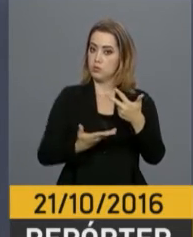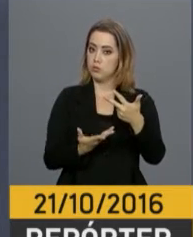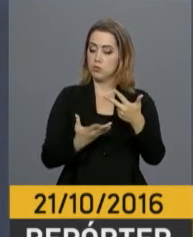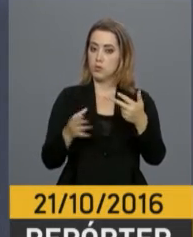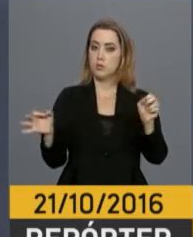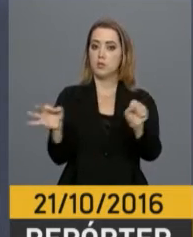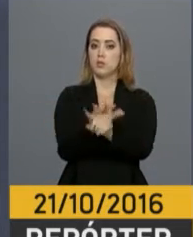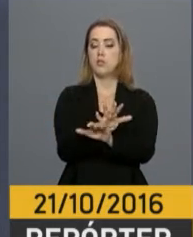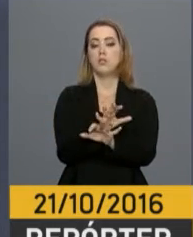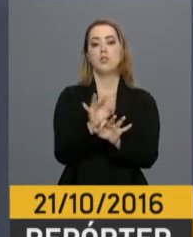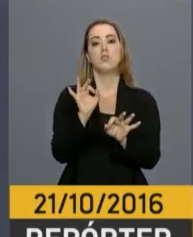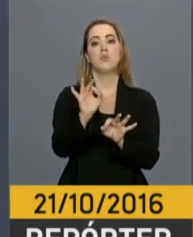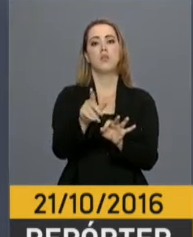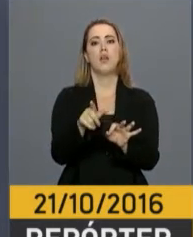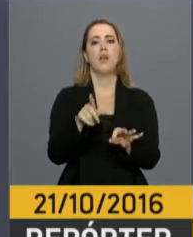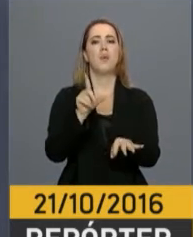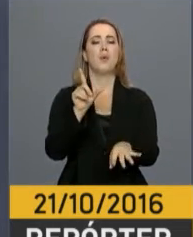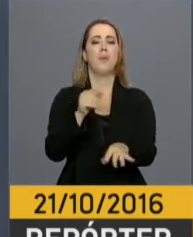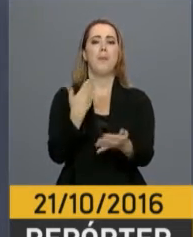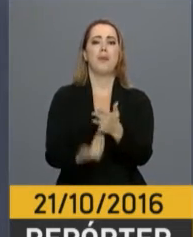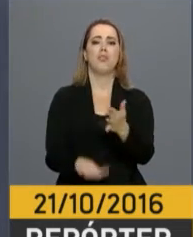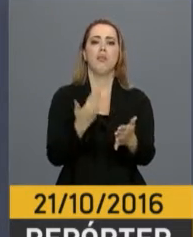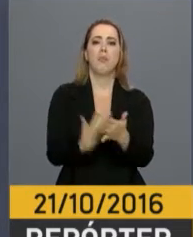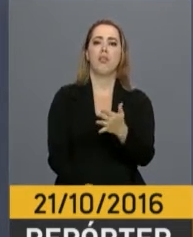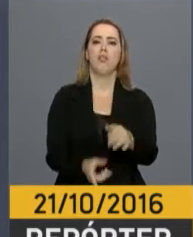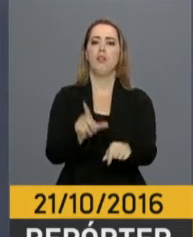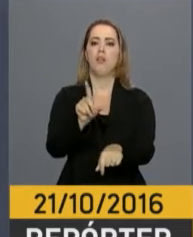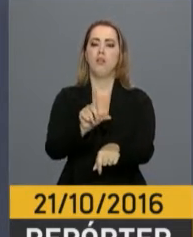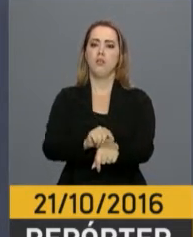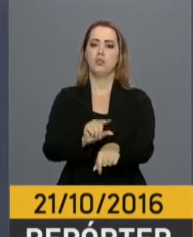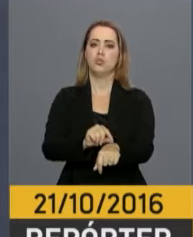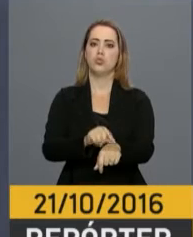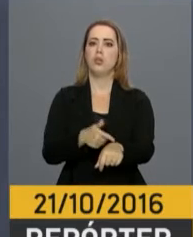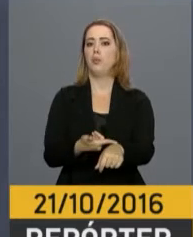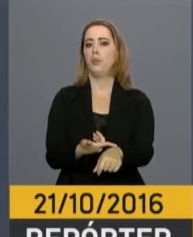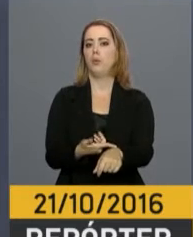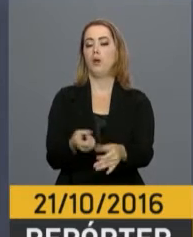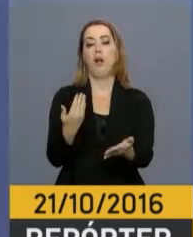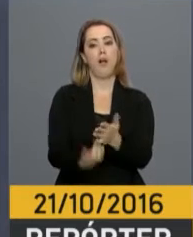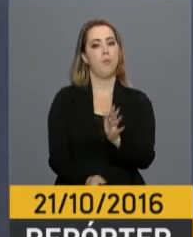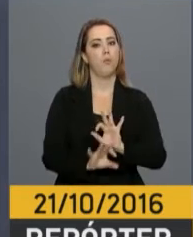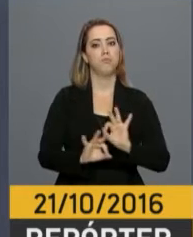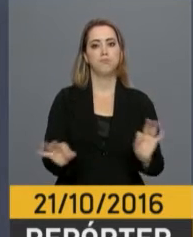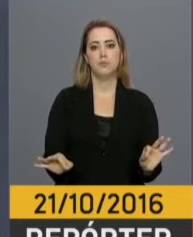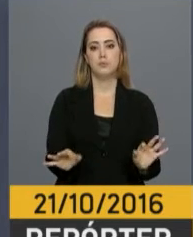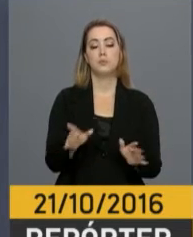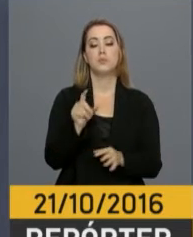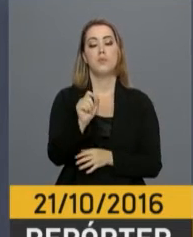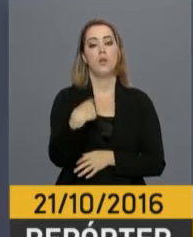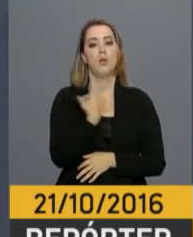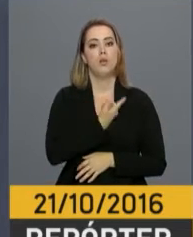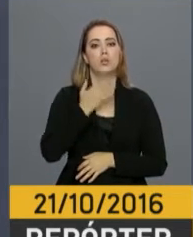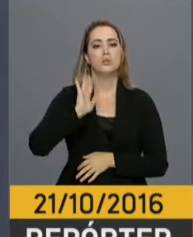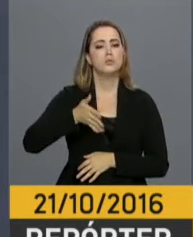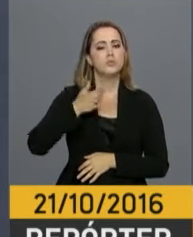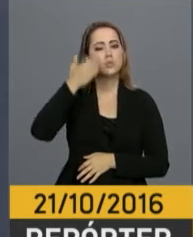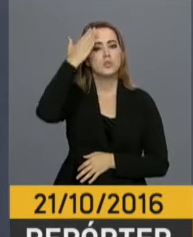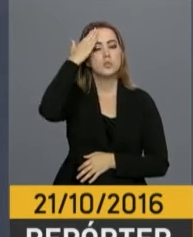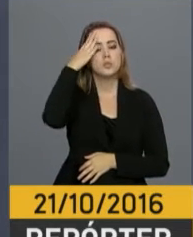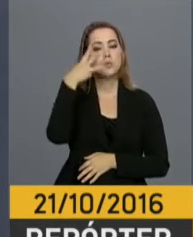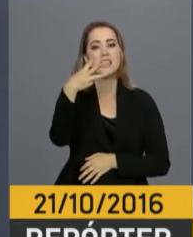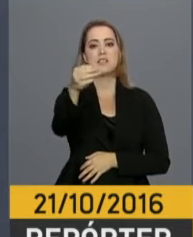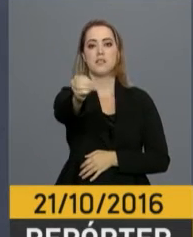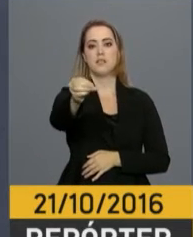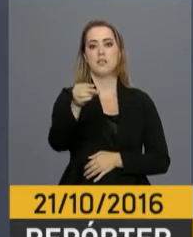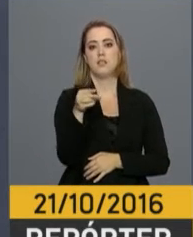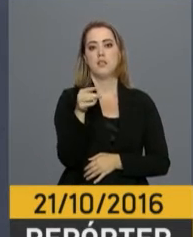a perda inútil de tempo. Nós todos sabemos que aquele prazo de 30